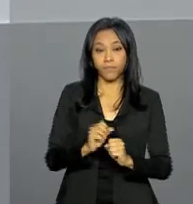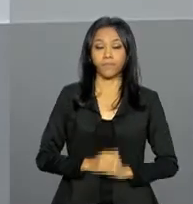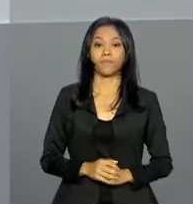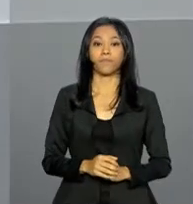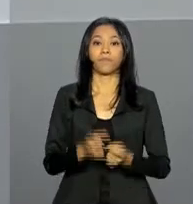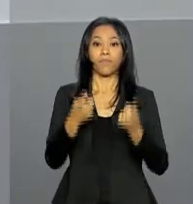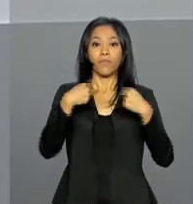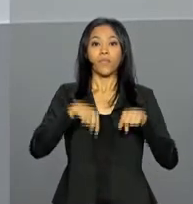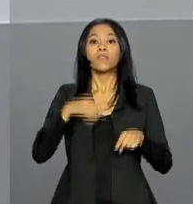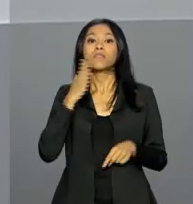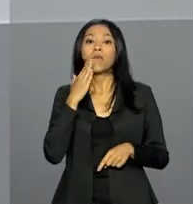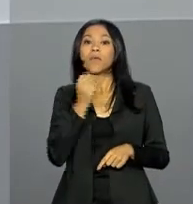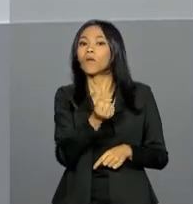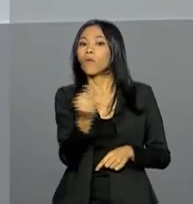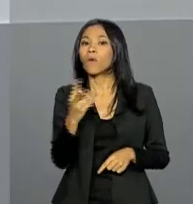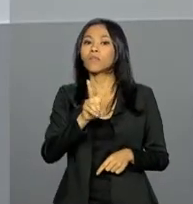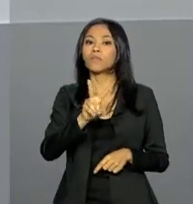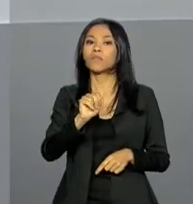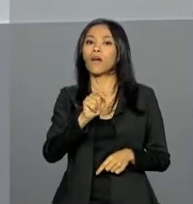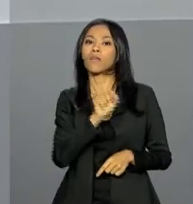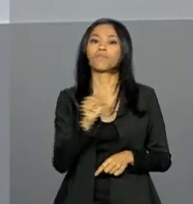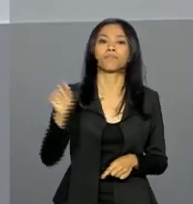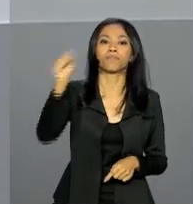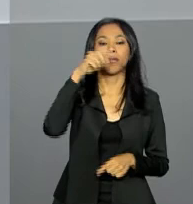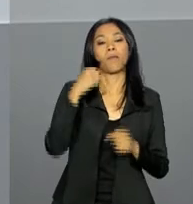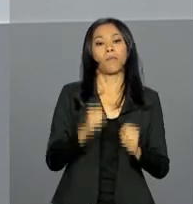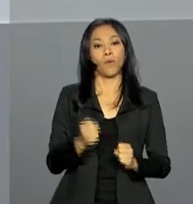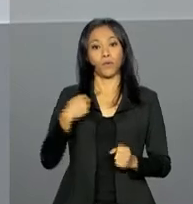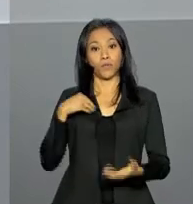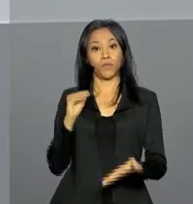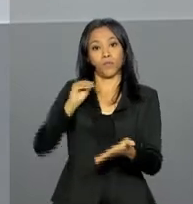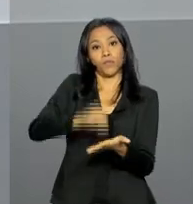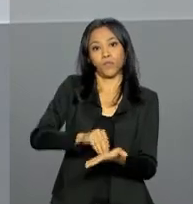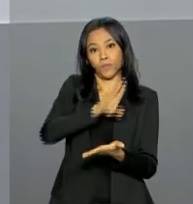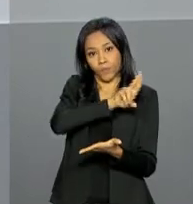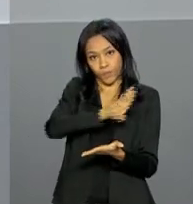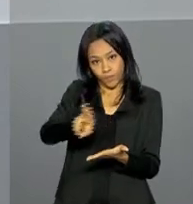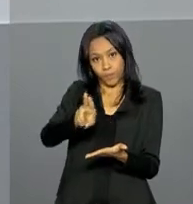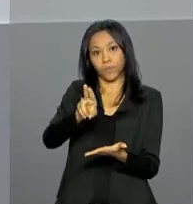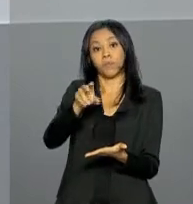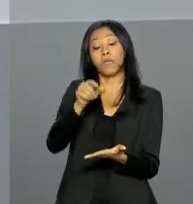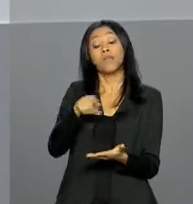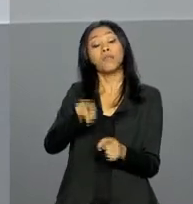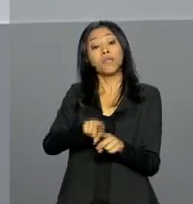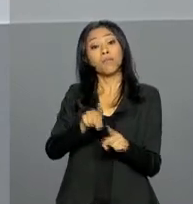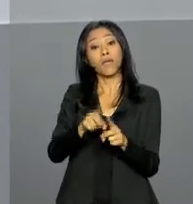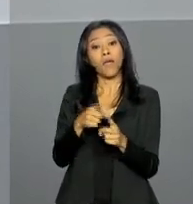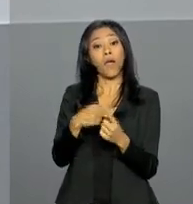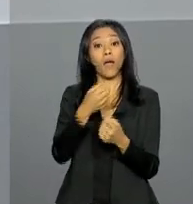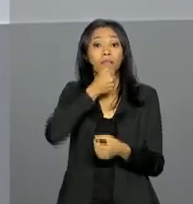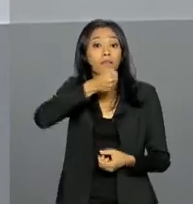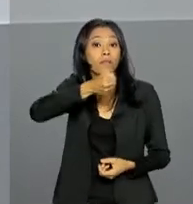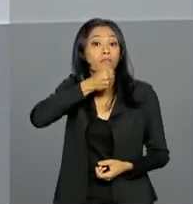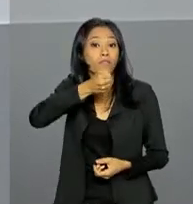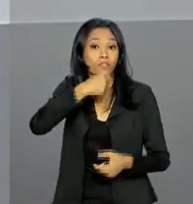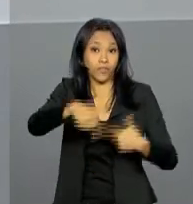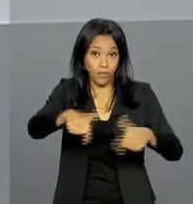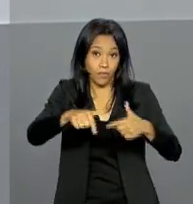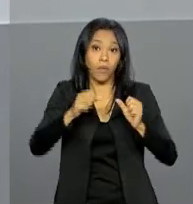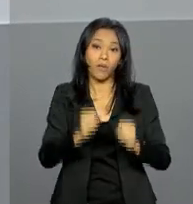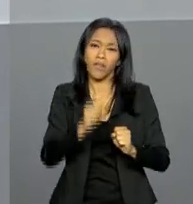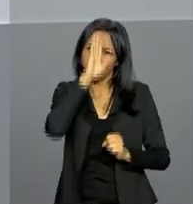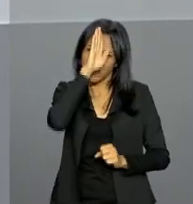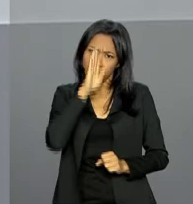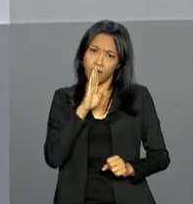além de identificar as vagas os interessados podem se candidatar aos postos disponíveis e até agendar entrevistas de emprego o sine fácil e